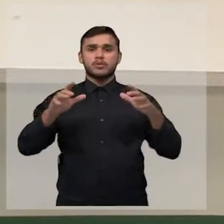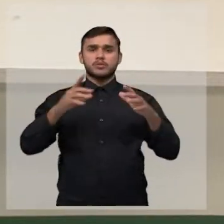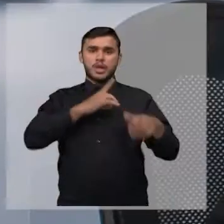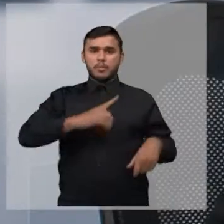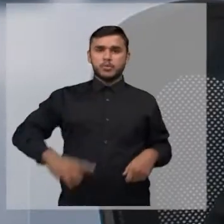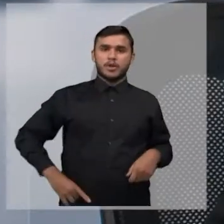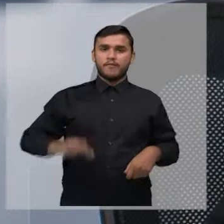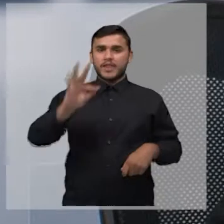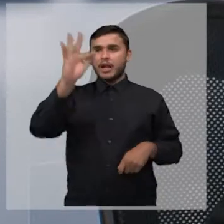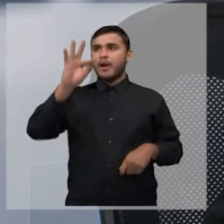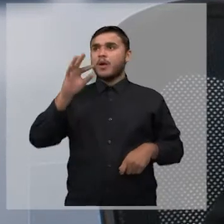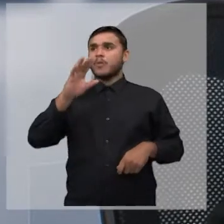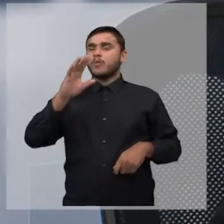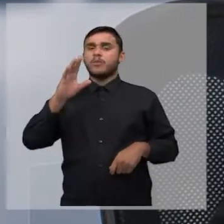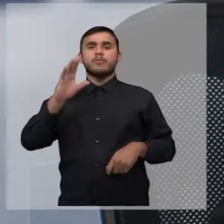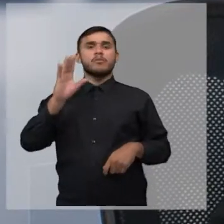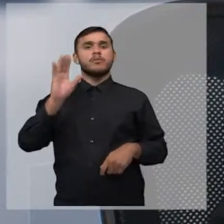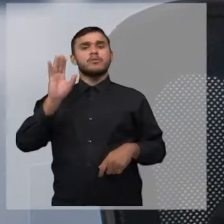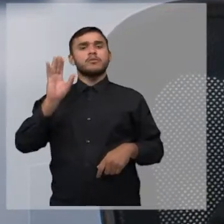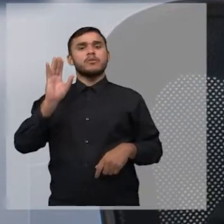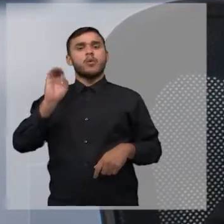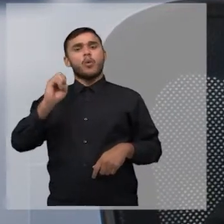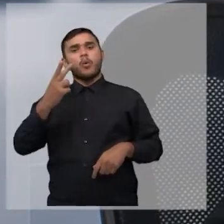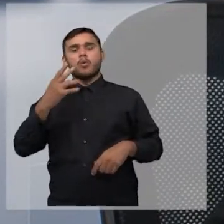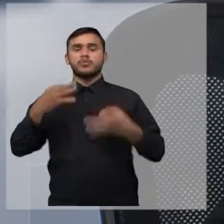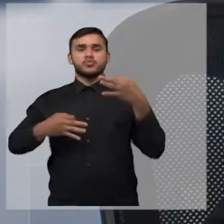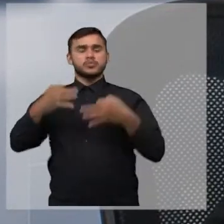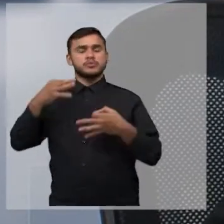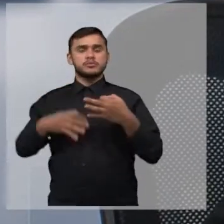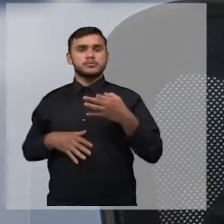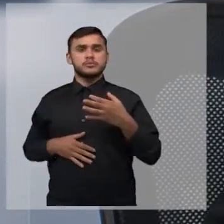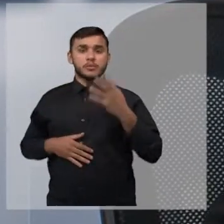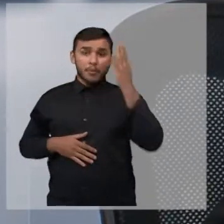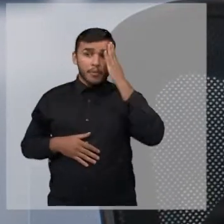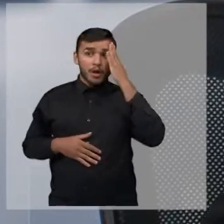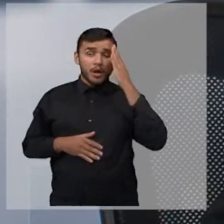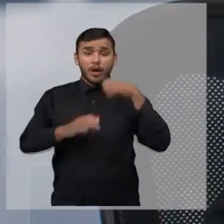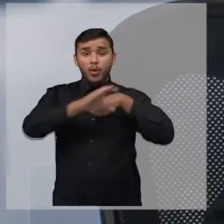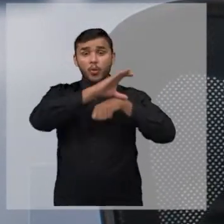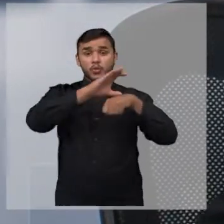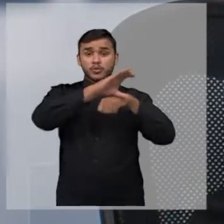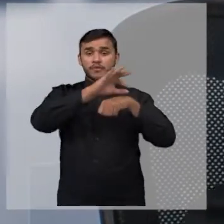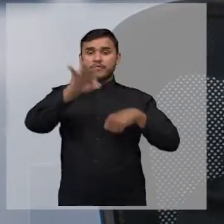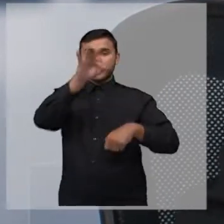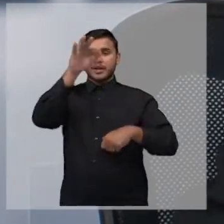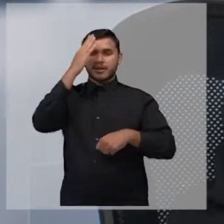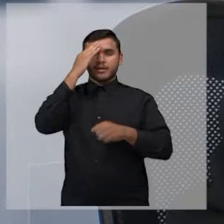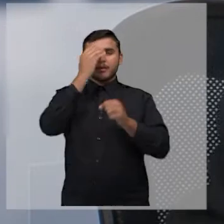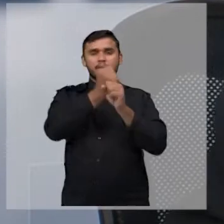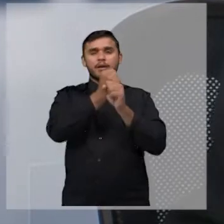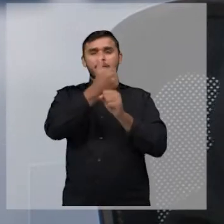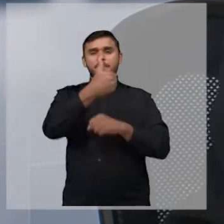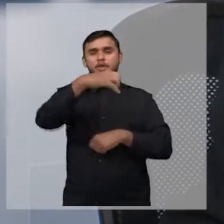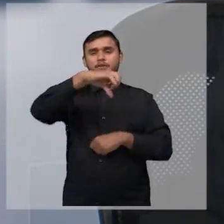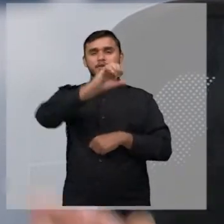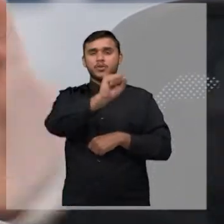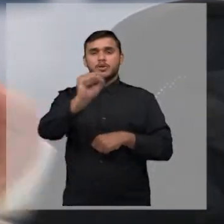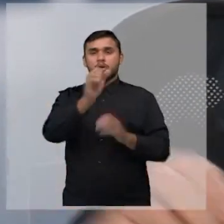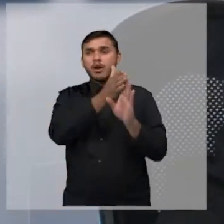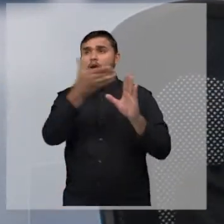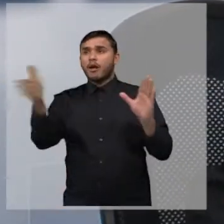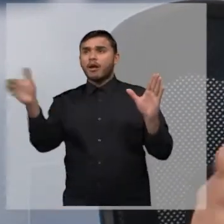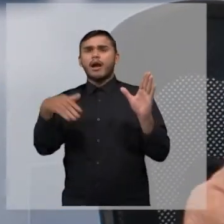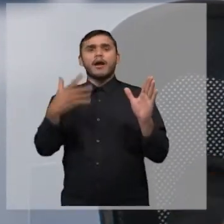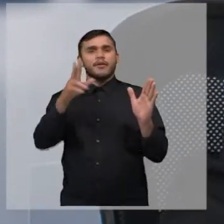dois poderes. Agora que há um certo equilíbrio a partir da Constituição de 88, mas é muito latente, ele tem o poder da caneta. Por exemplo, o que